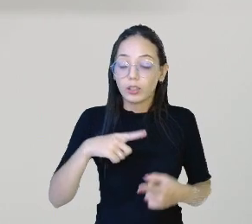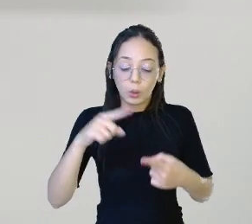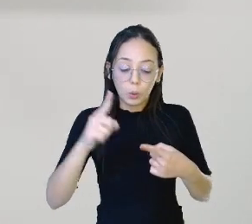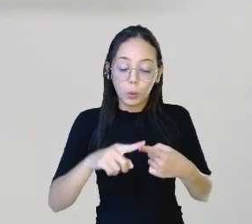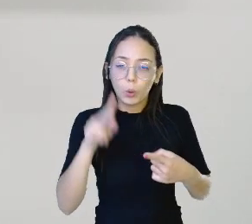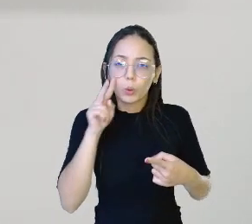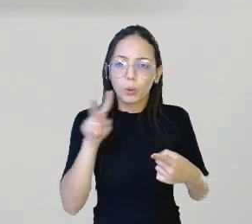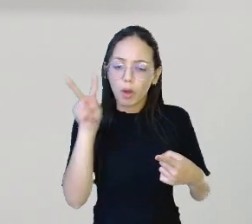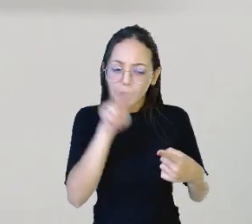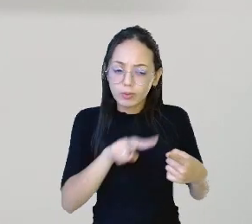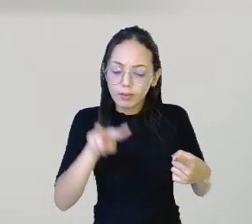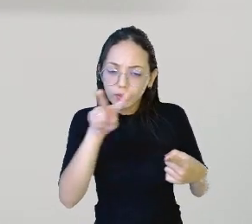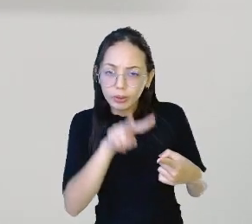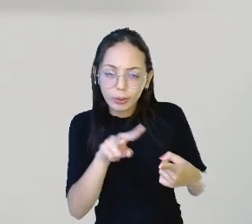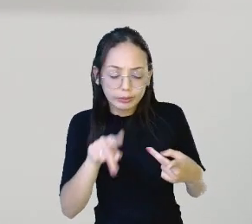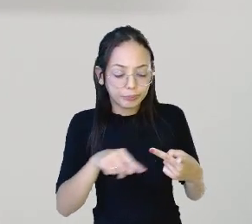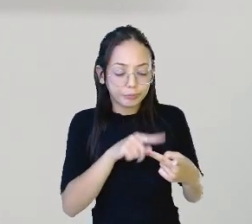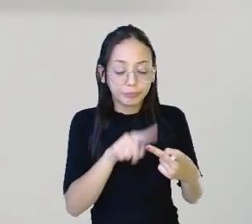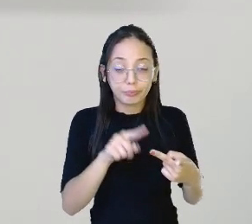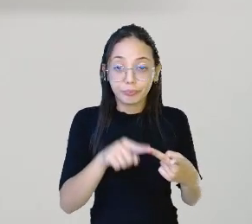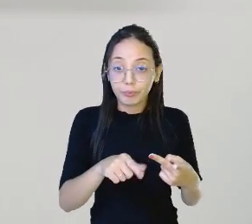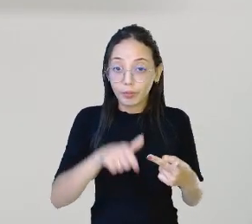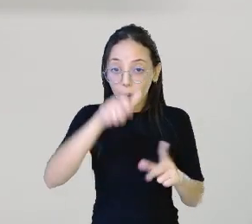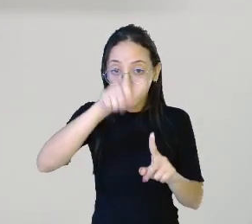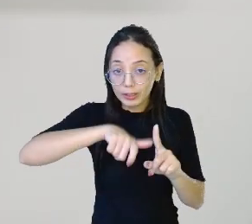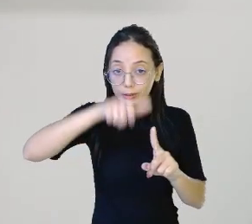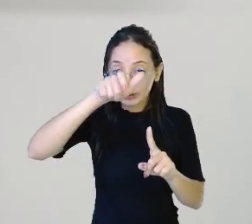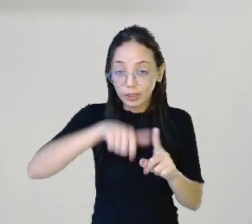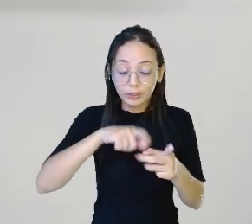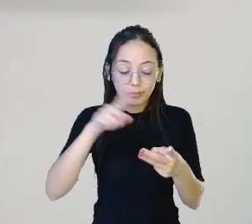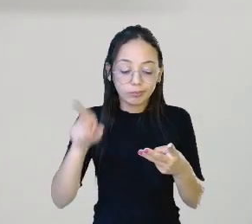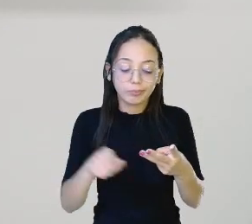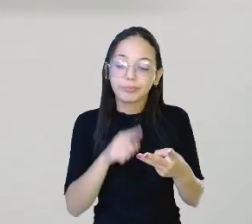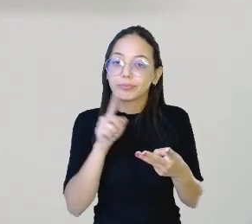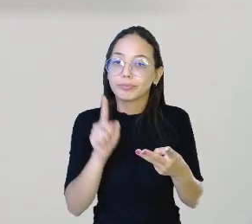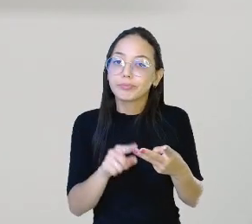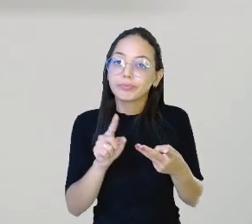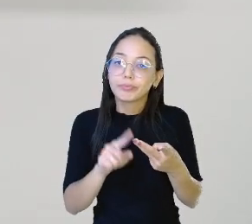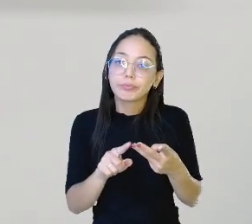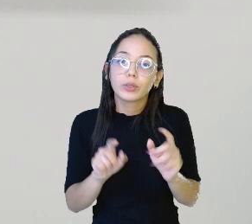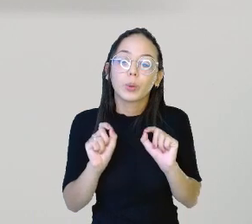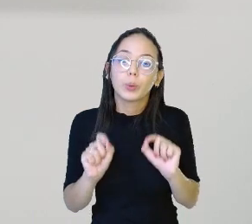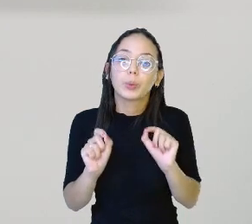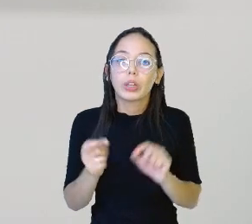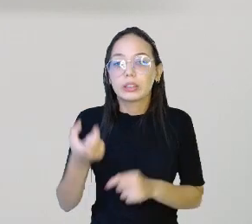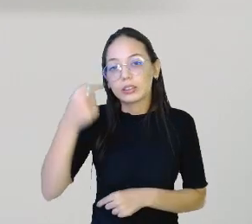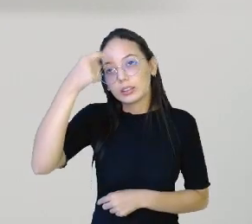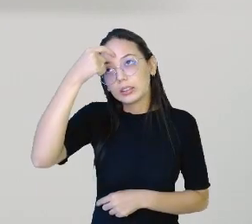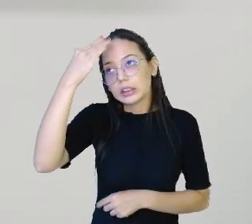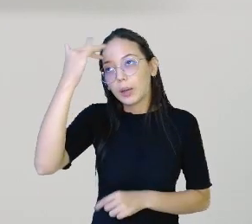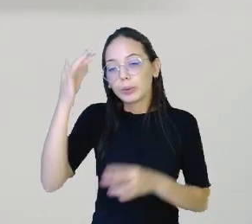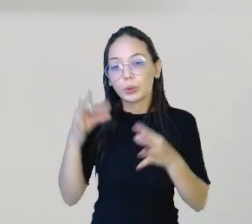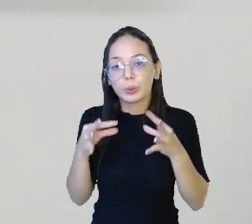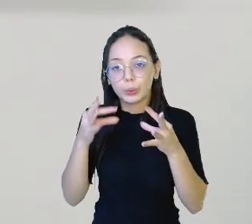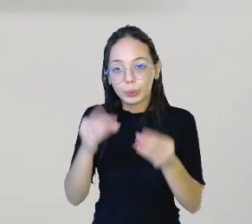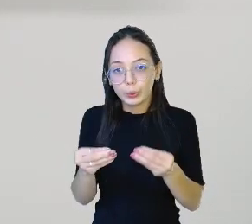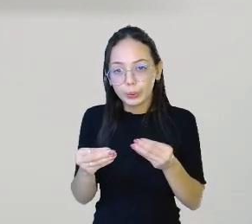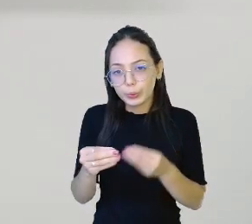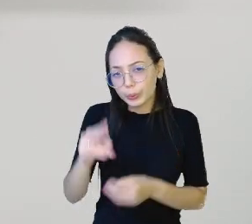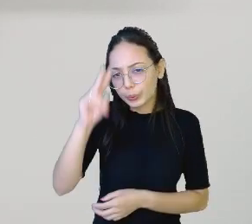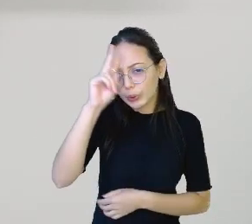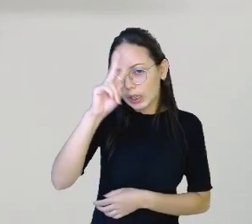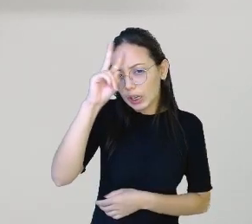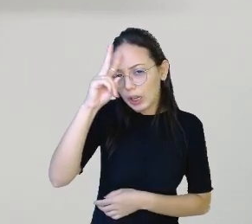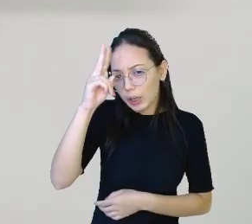narrador observador, que tem um narrador personagem, que tem um narrador onisciente. Você lembra